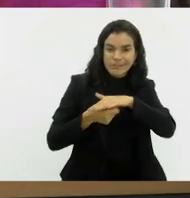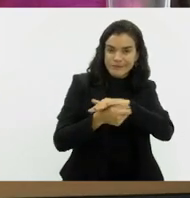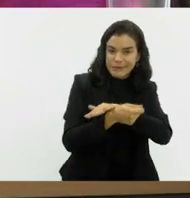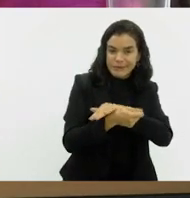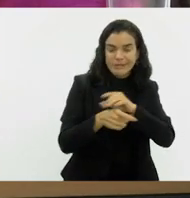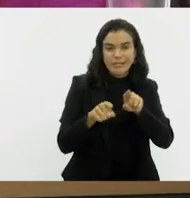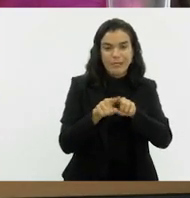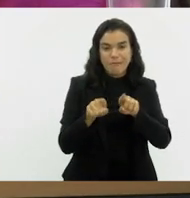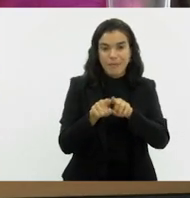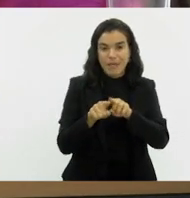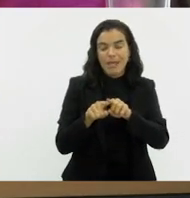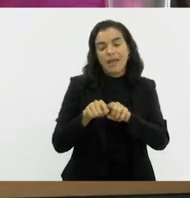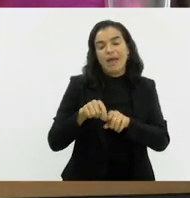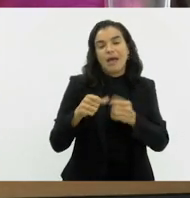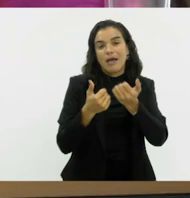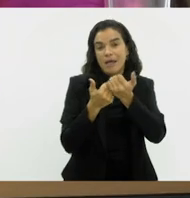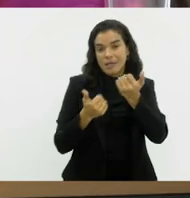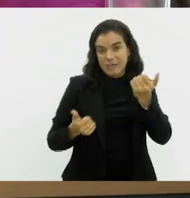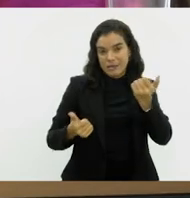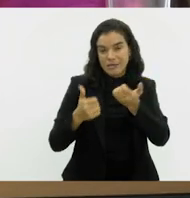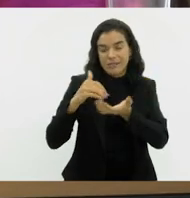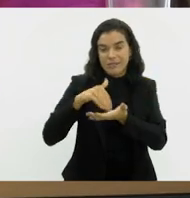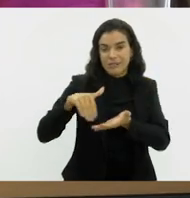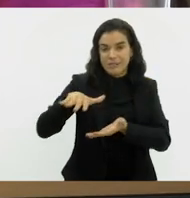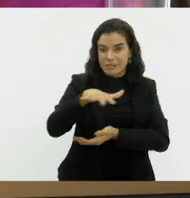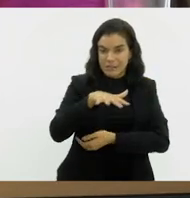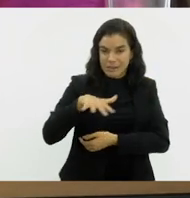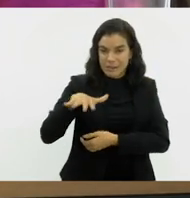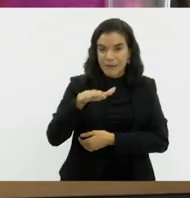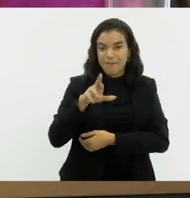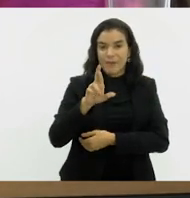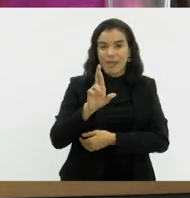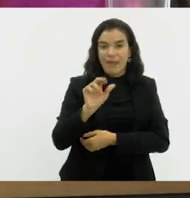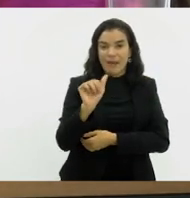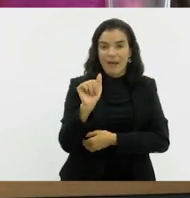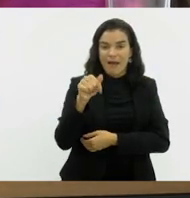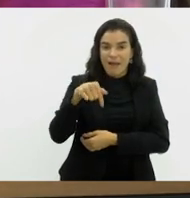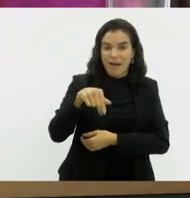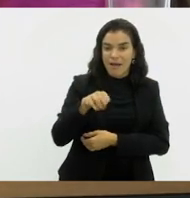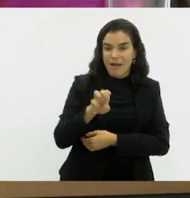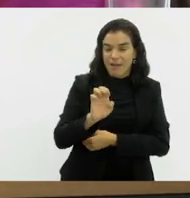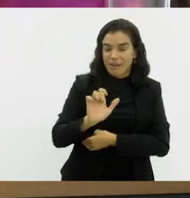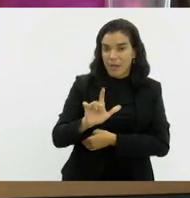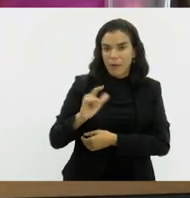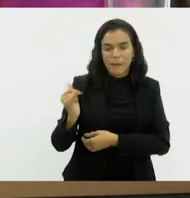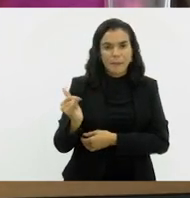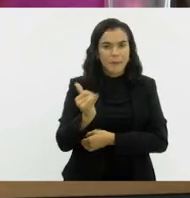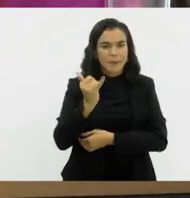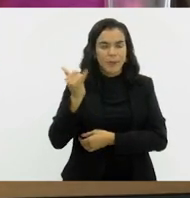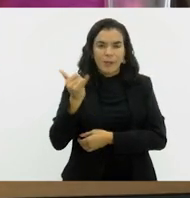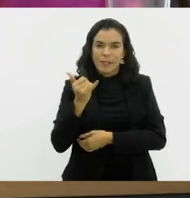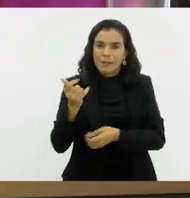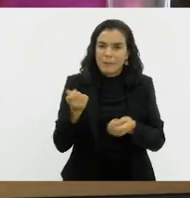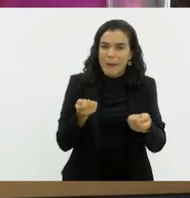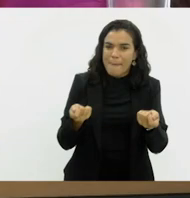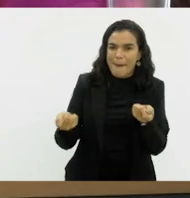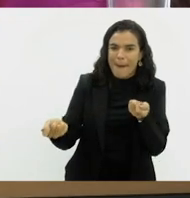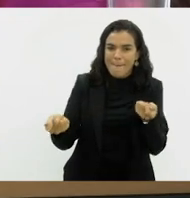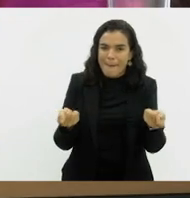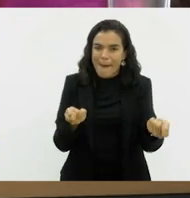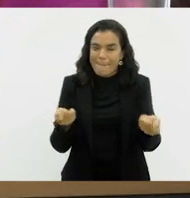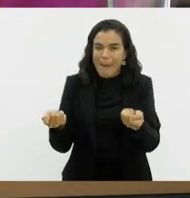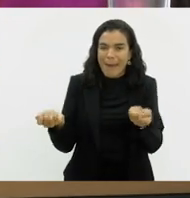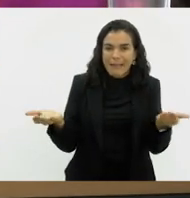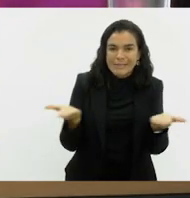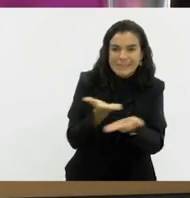A subsecretária-geral, doutora Raquel, também foi fundamental nesse processo para fazer essa articulação, tanto com o governo, né,